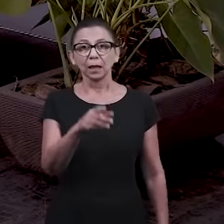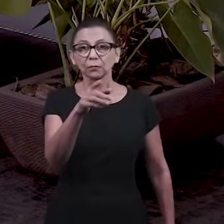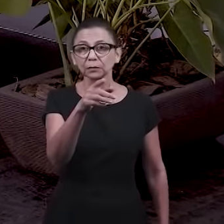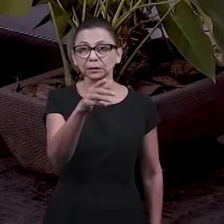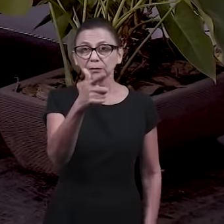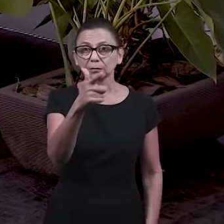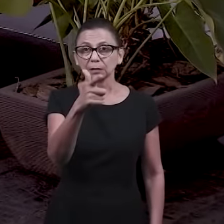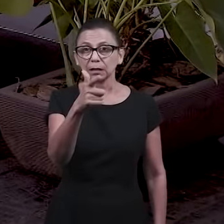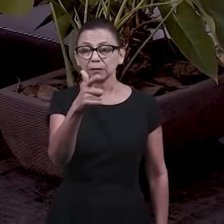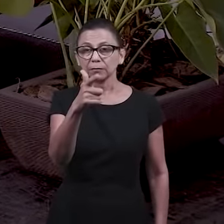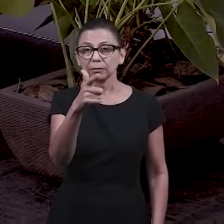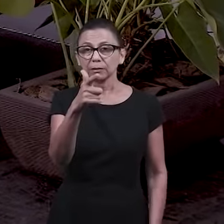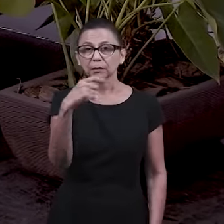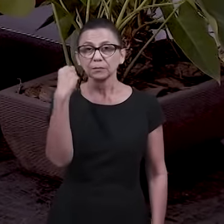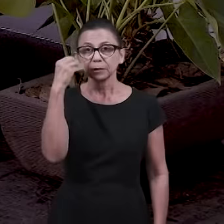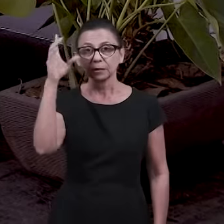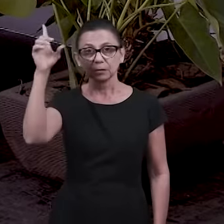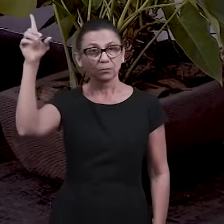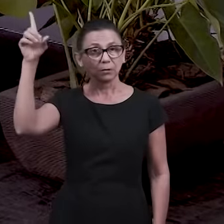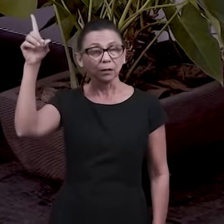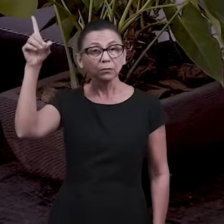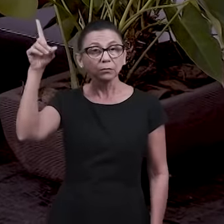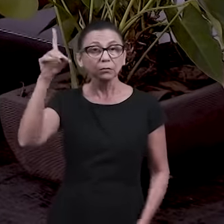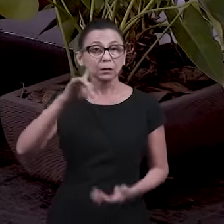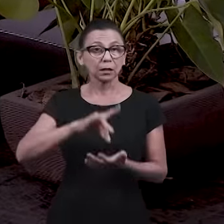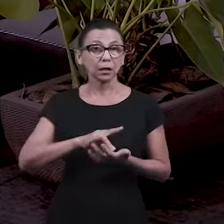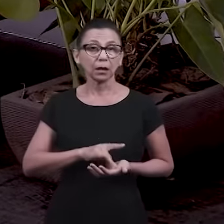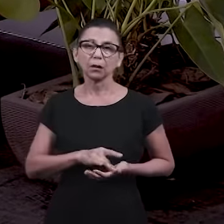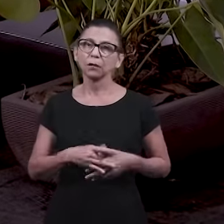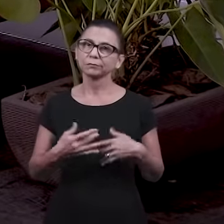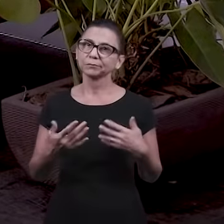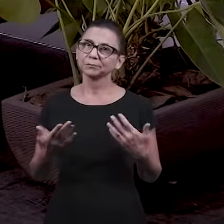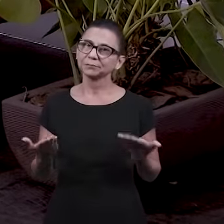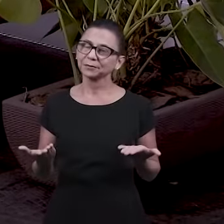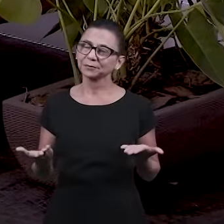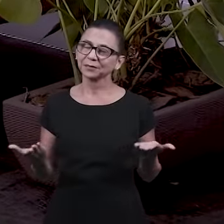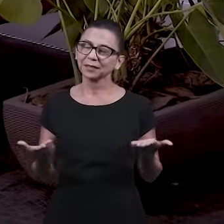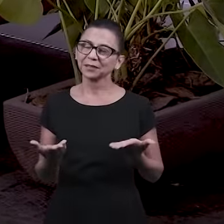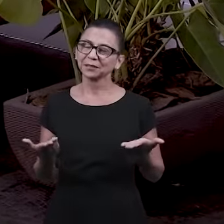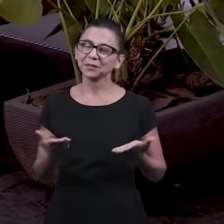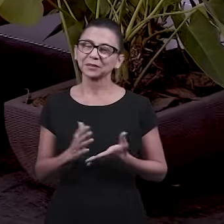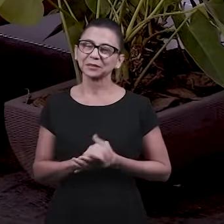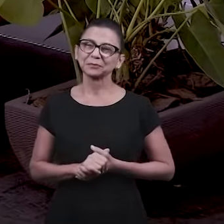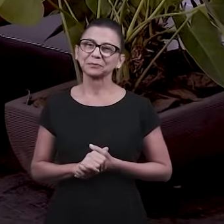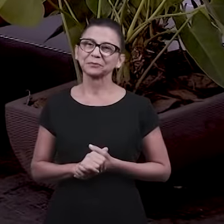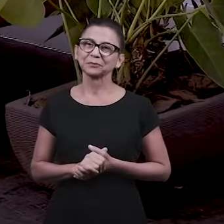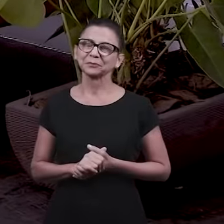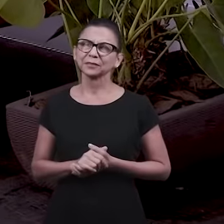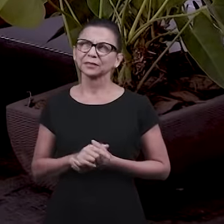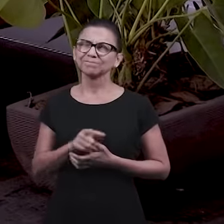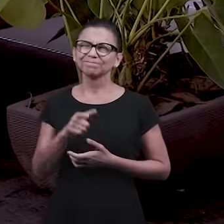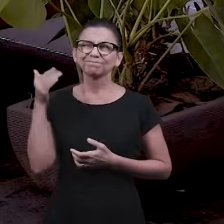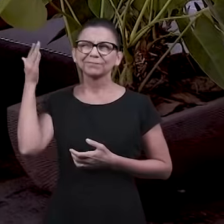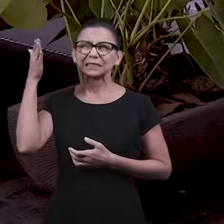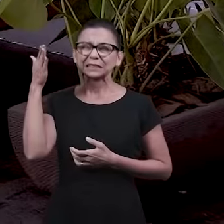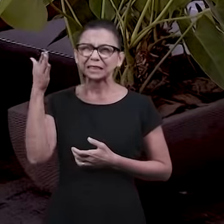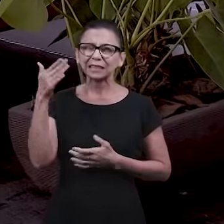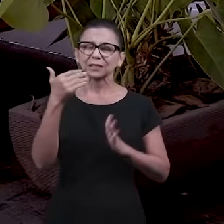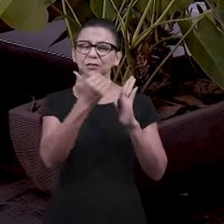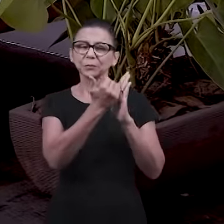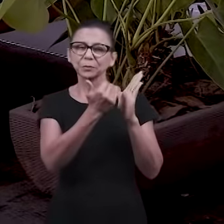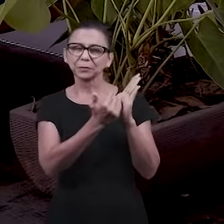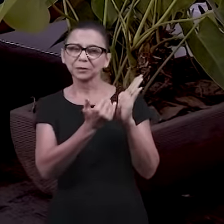real experiência com Deus e agora, através desta mensagem, você sentiu que precisa dele,